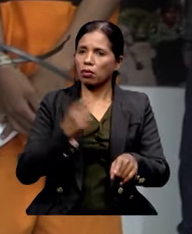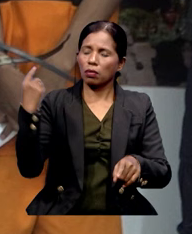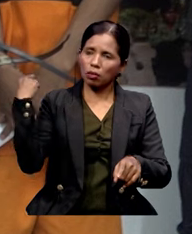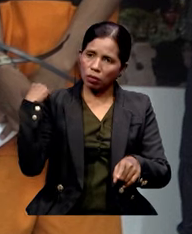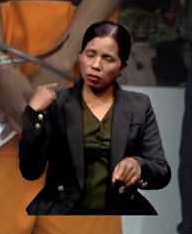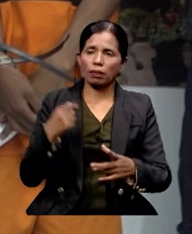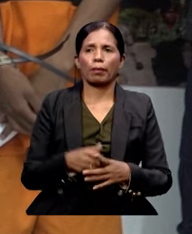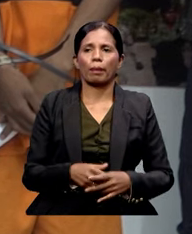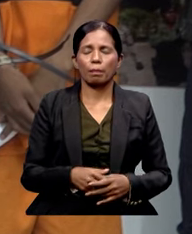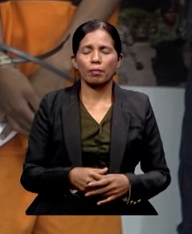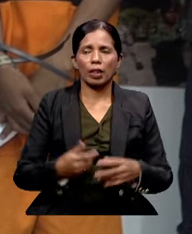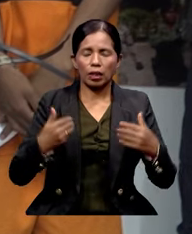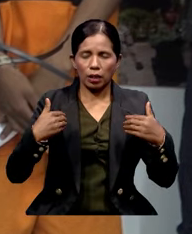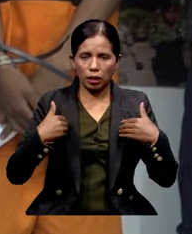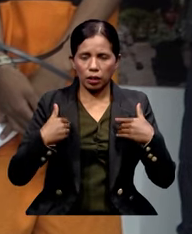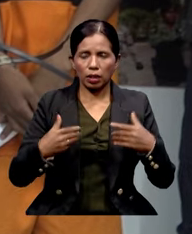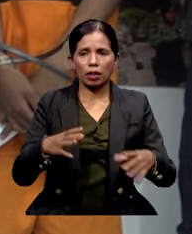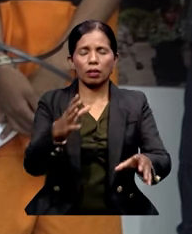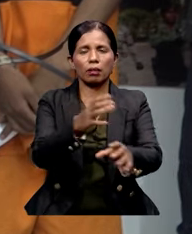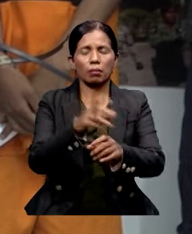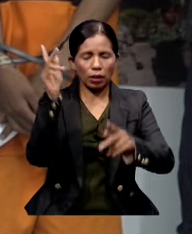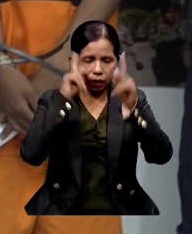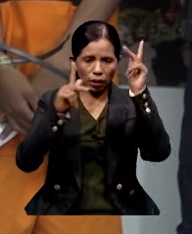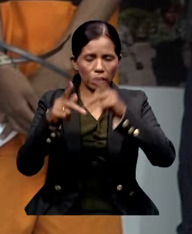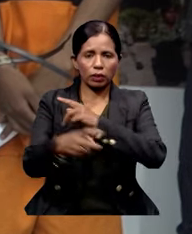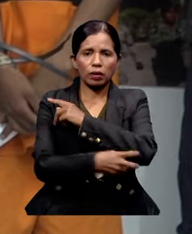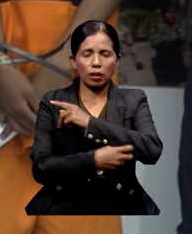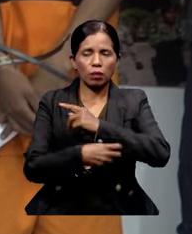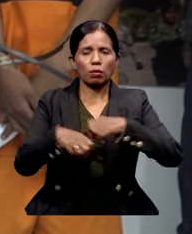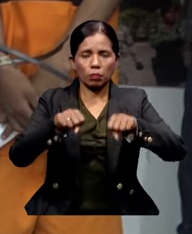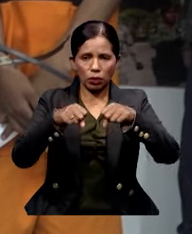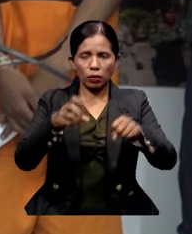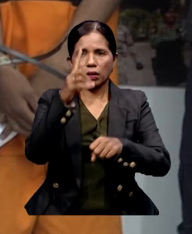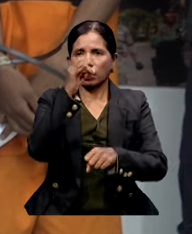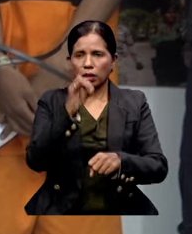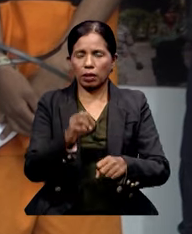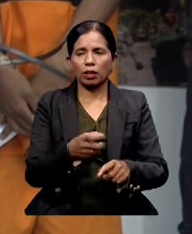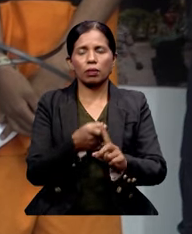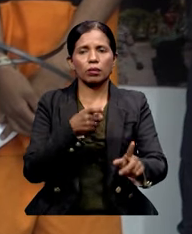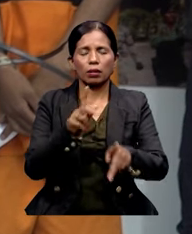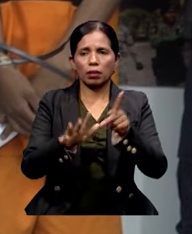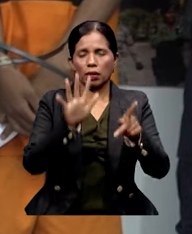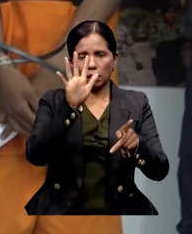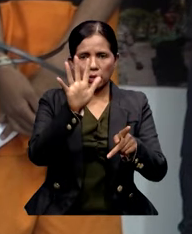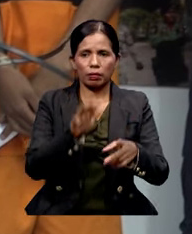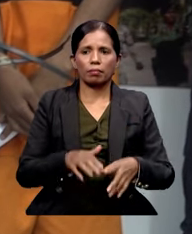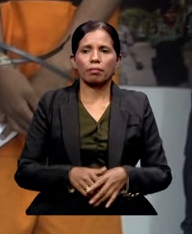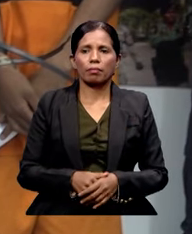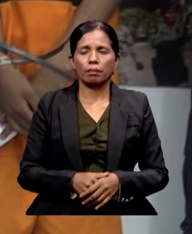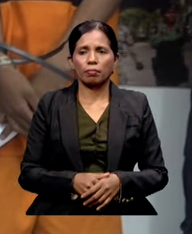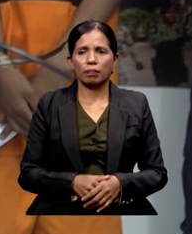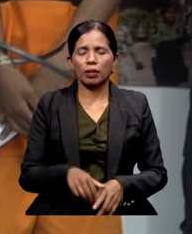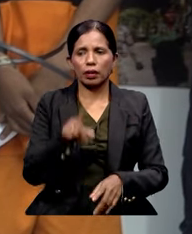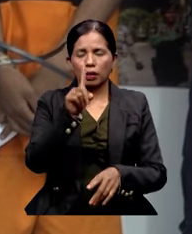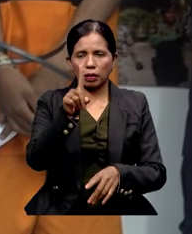mak, ia relação direta ba caso na motores de larga. Usi na Lima ne